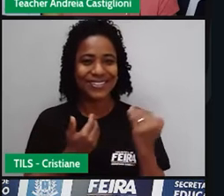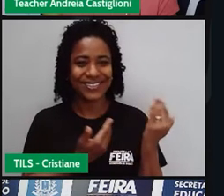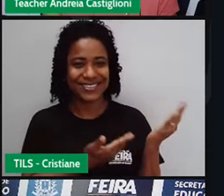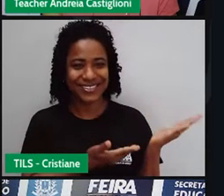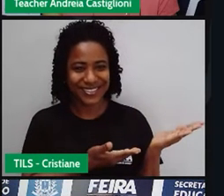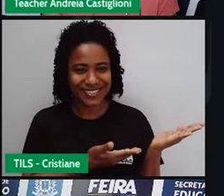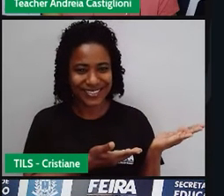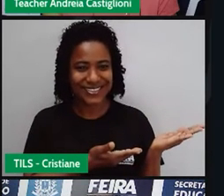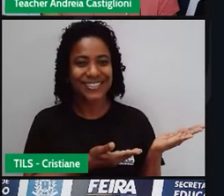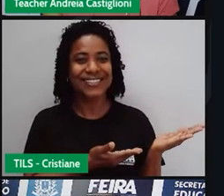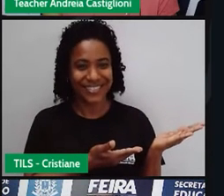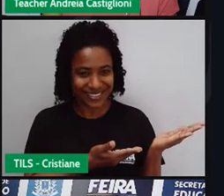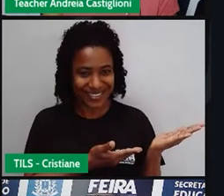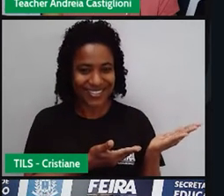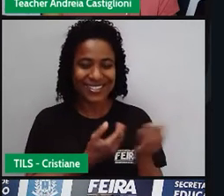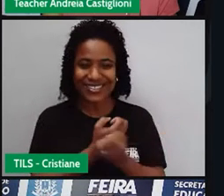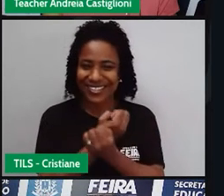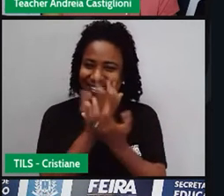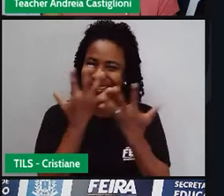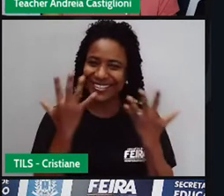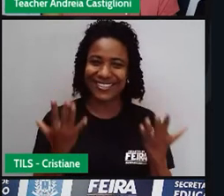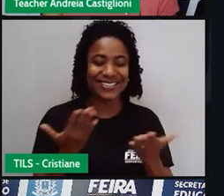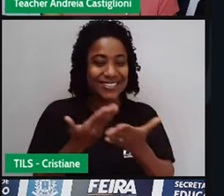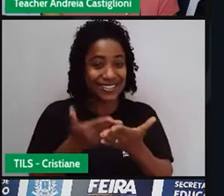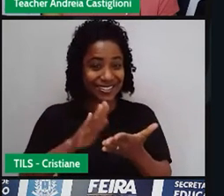temos já Nossa maravilhoso